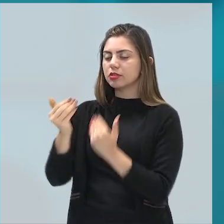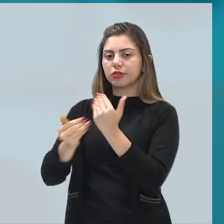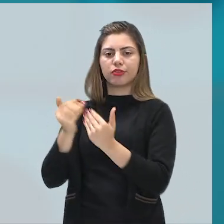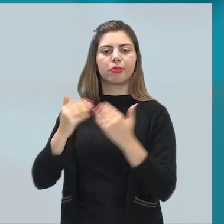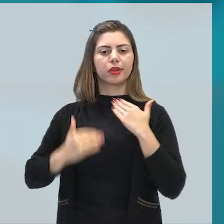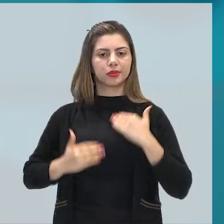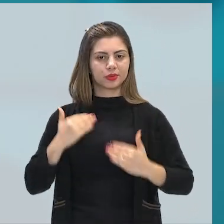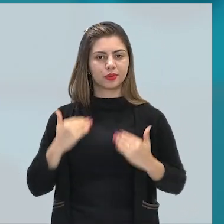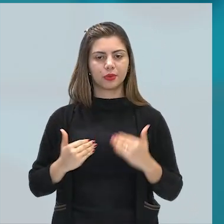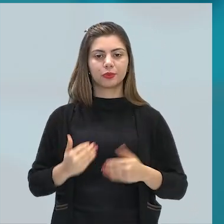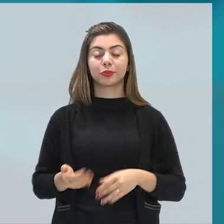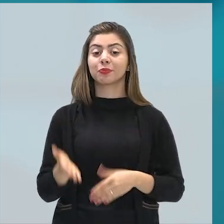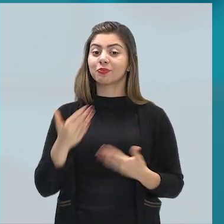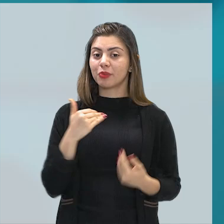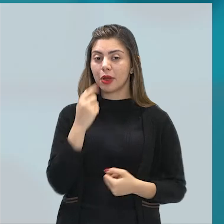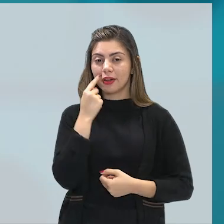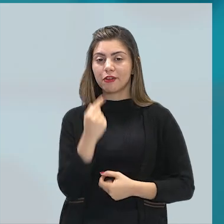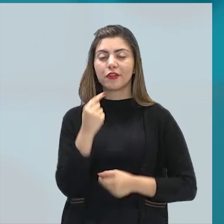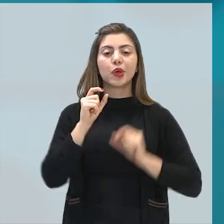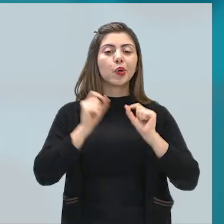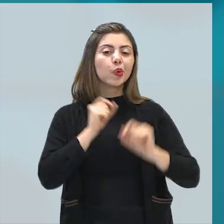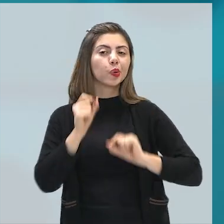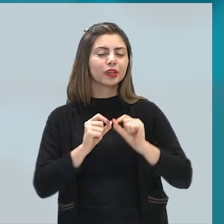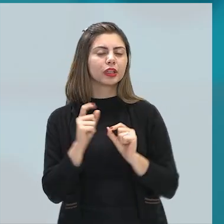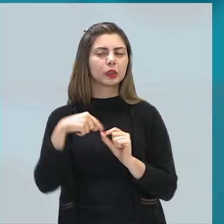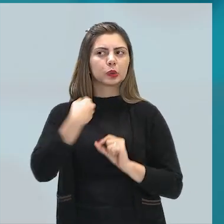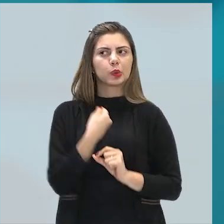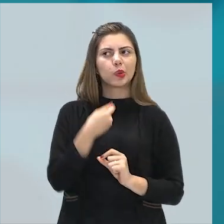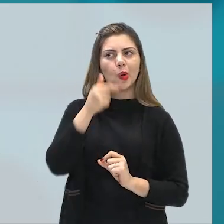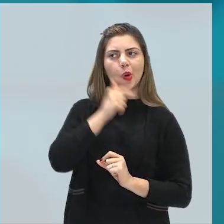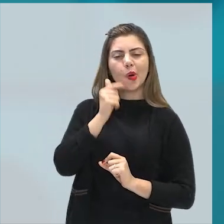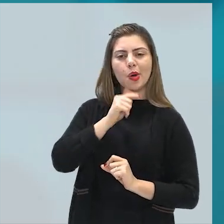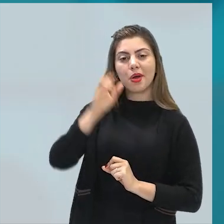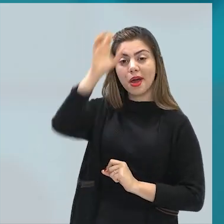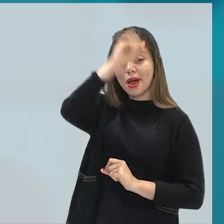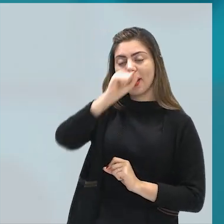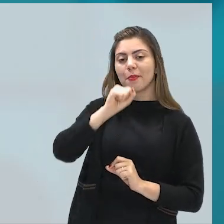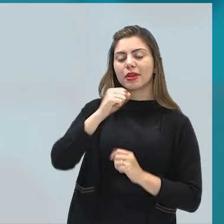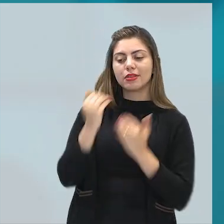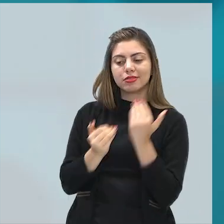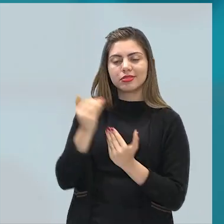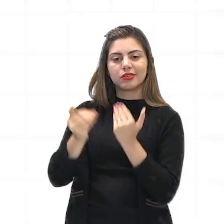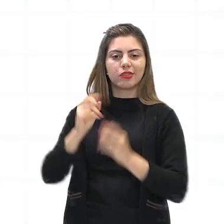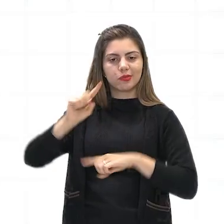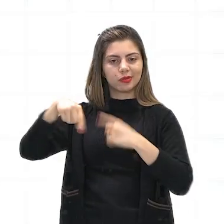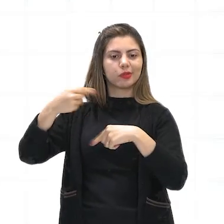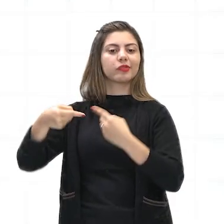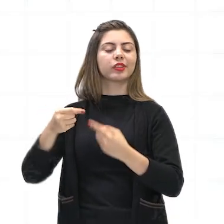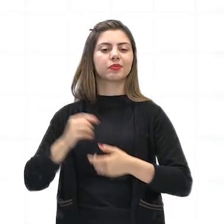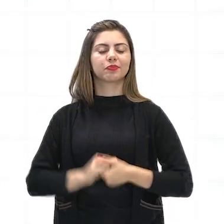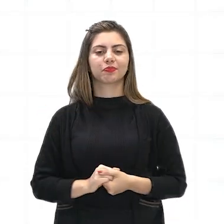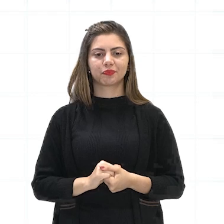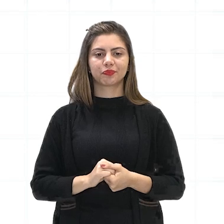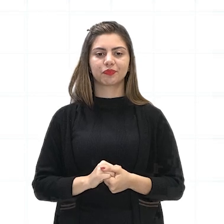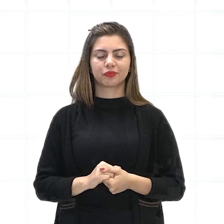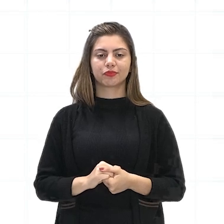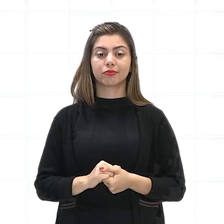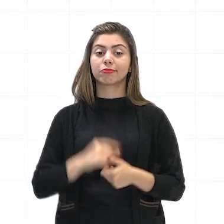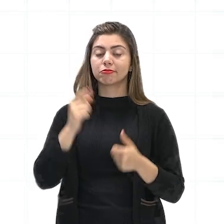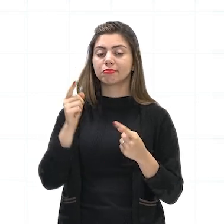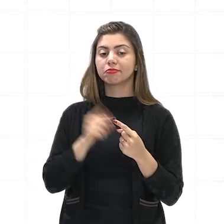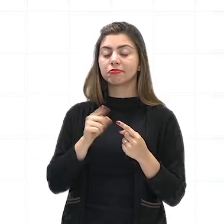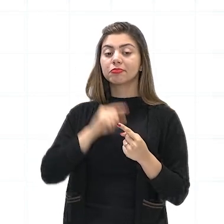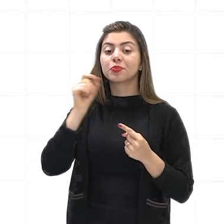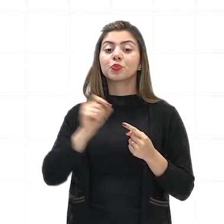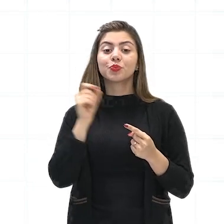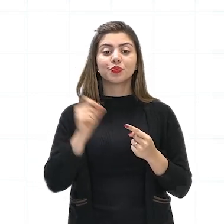corporal. Vamos ver então aí o que a gente pode aprender e desenvolver com as lutas? Primeiro, nós